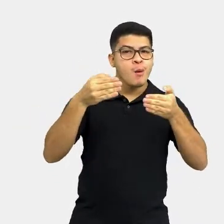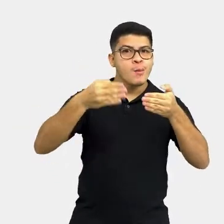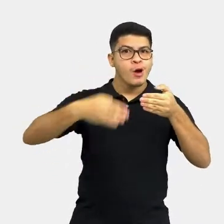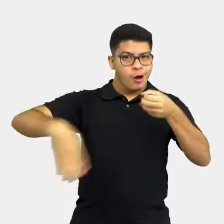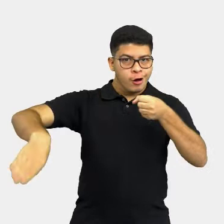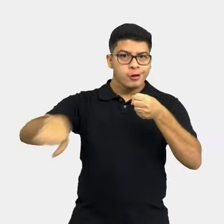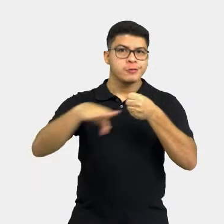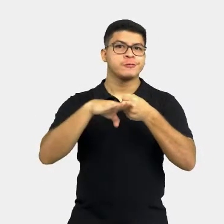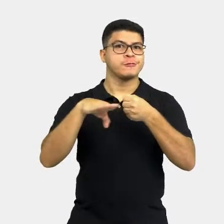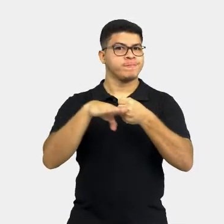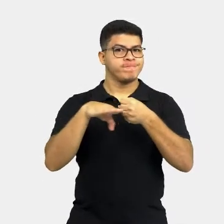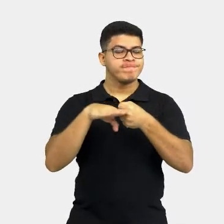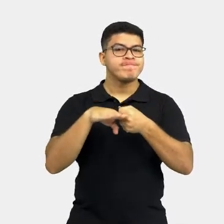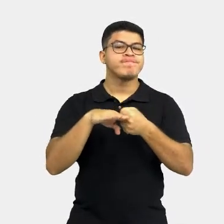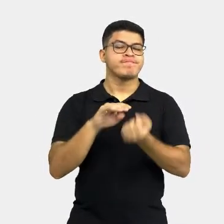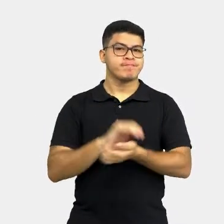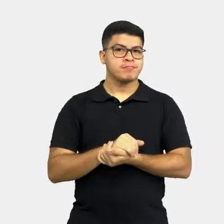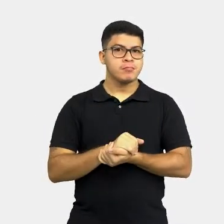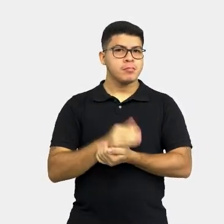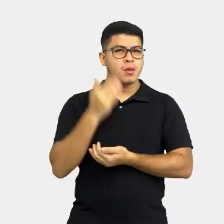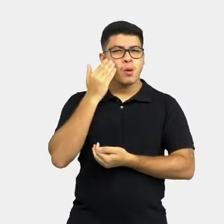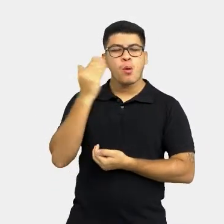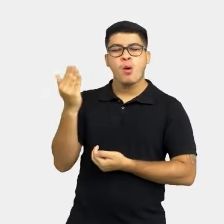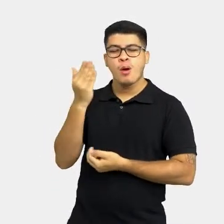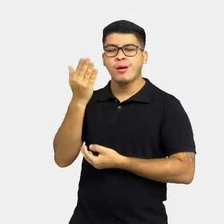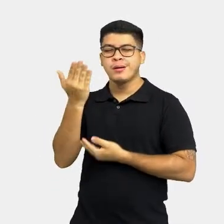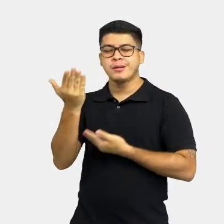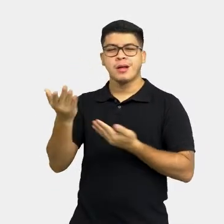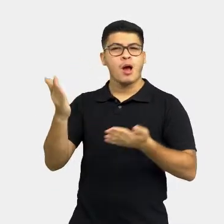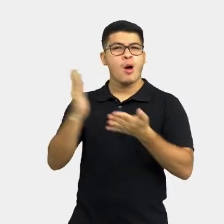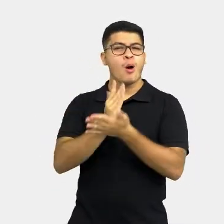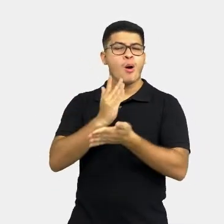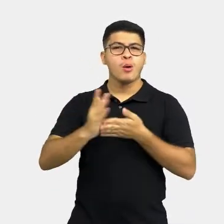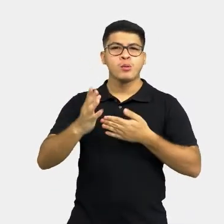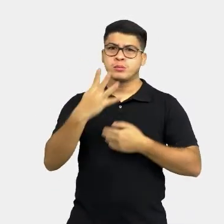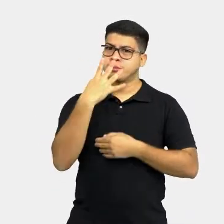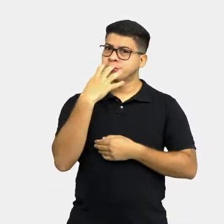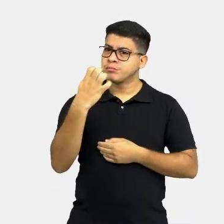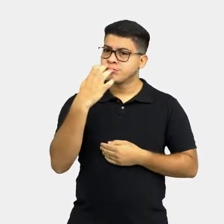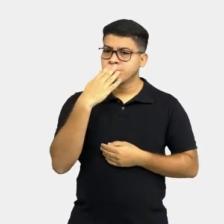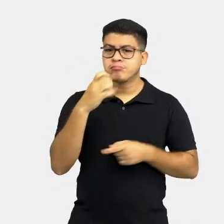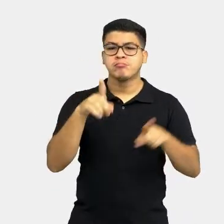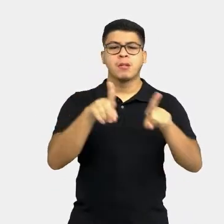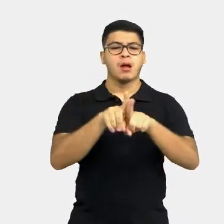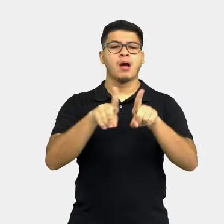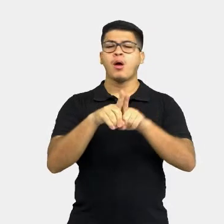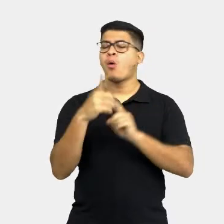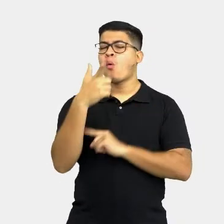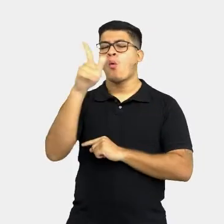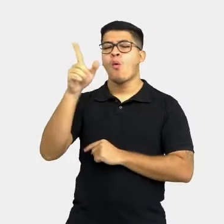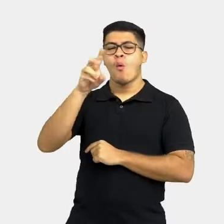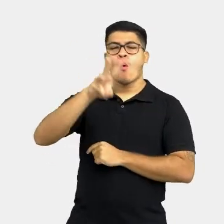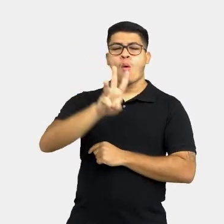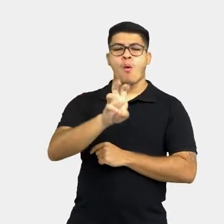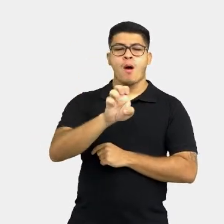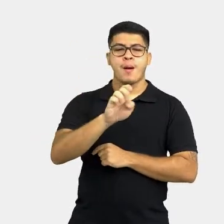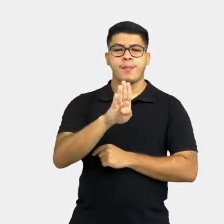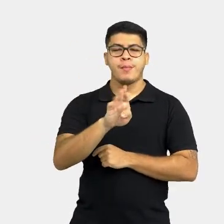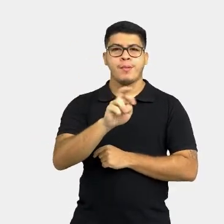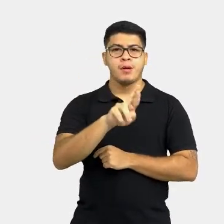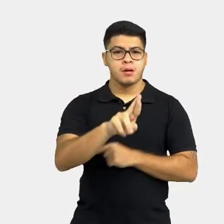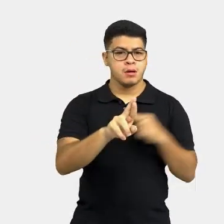modernidade. Quando, em meados do século XIX e XX, Nietzsche, por exemplo, Weber, por exemplo, e outros manifestaram